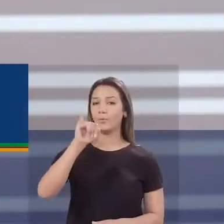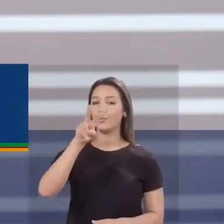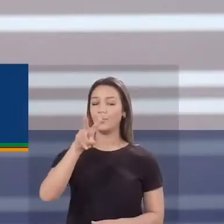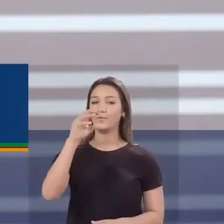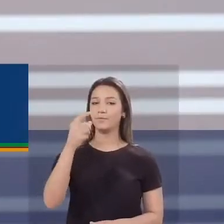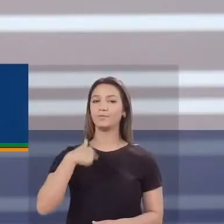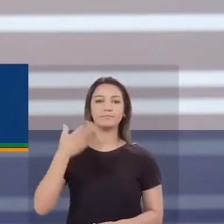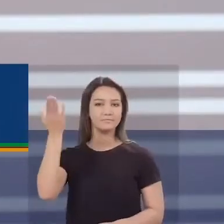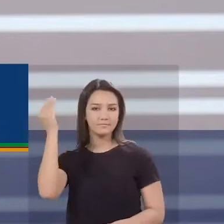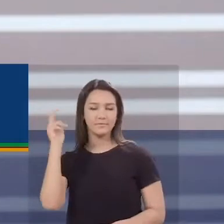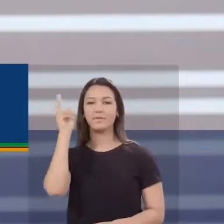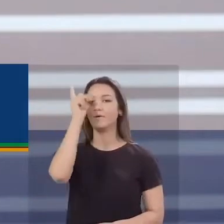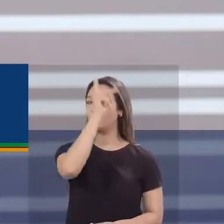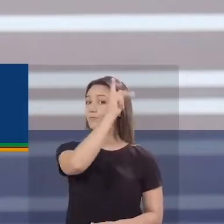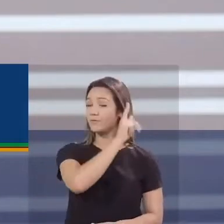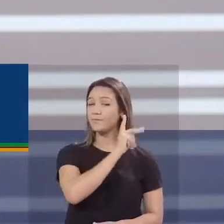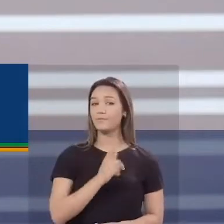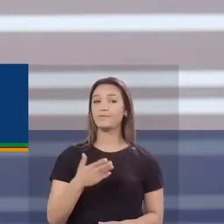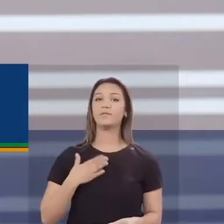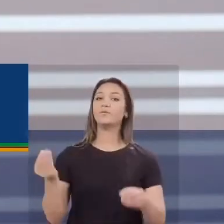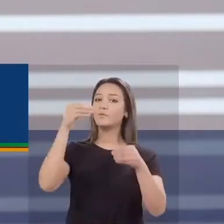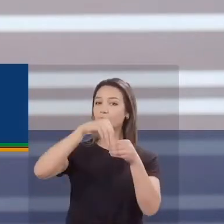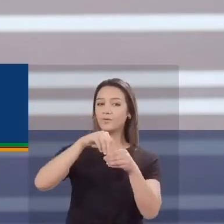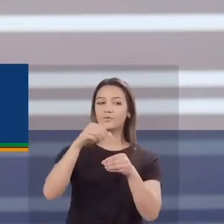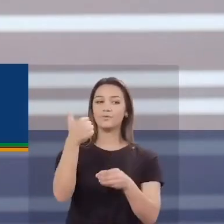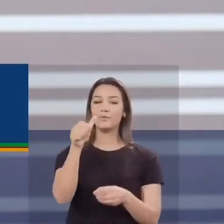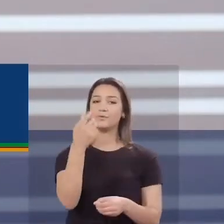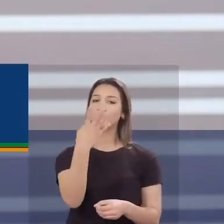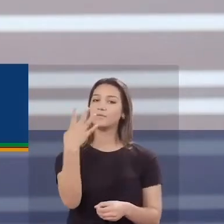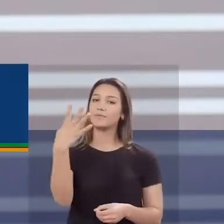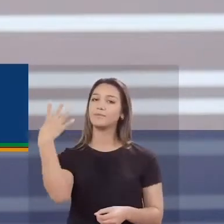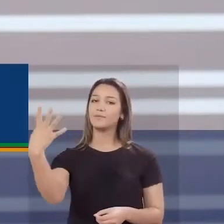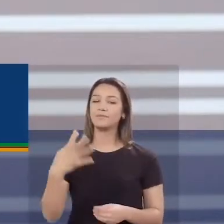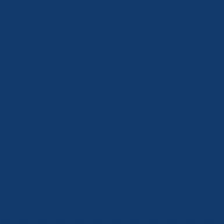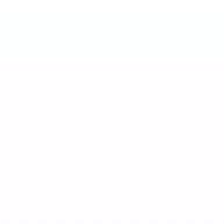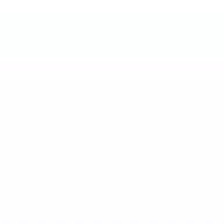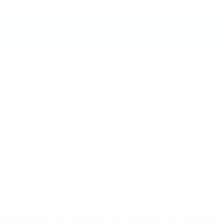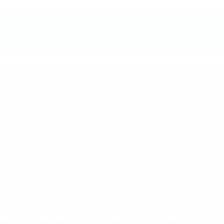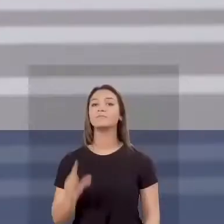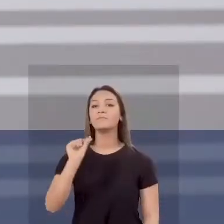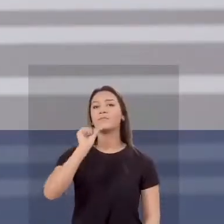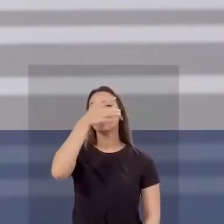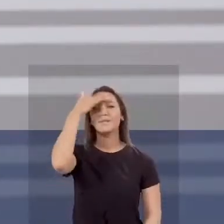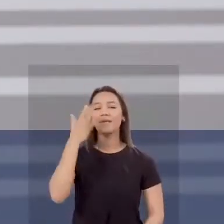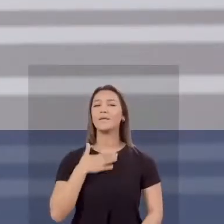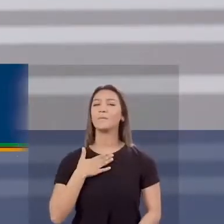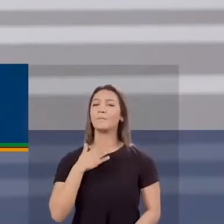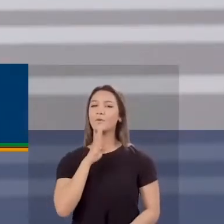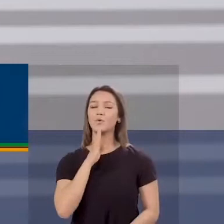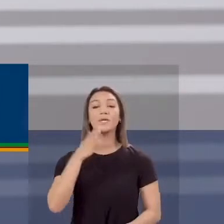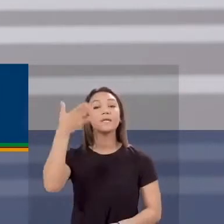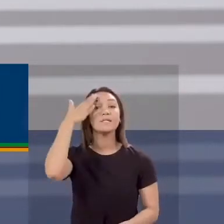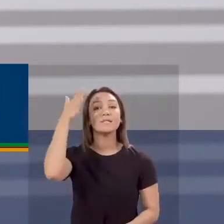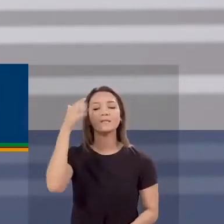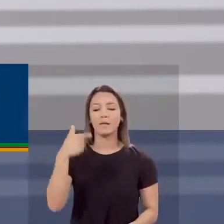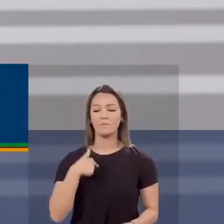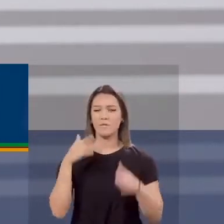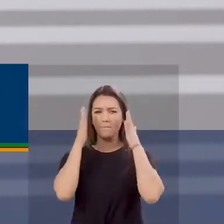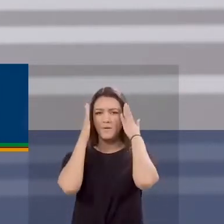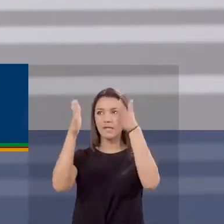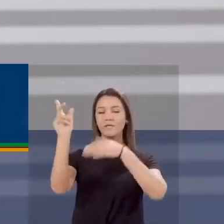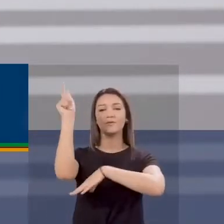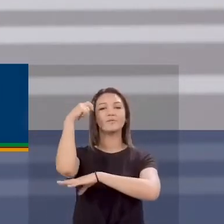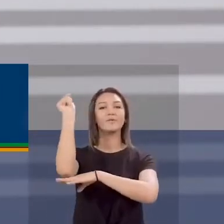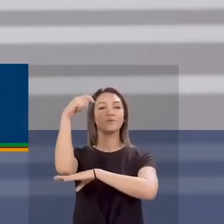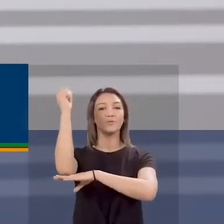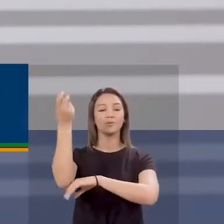fui prefeito de Santiago e presidente do IP Saúde. O meu número é 11444. É 11! Quem me conhece sabe da lealdade